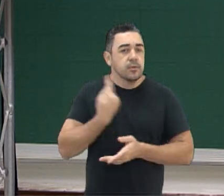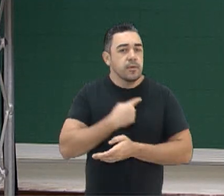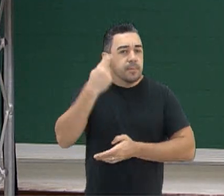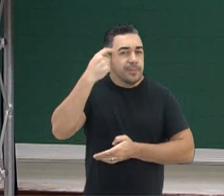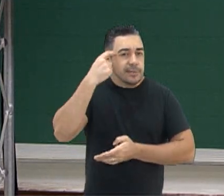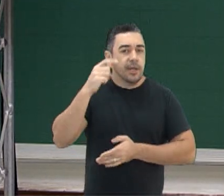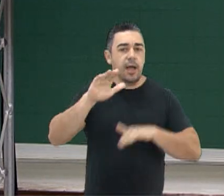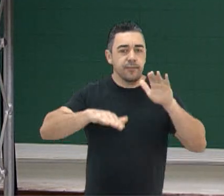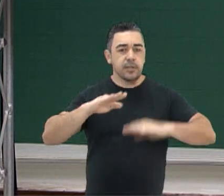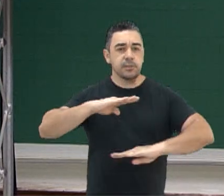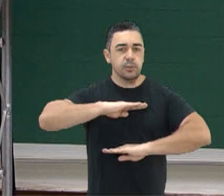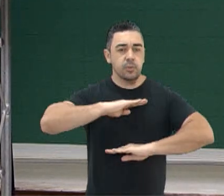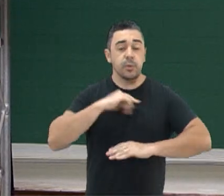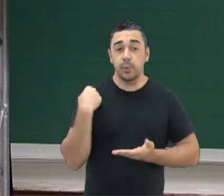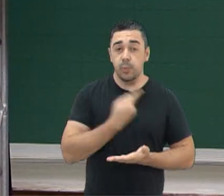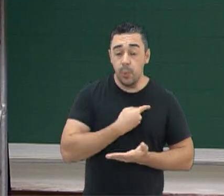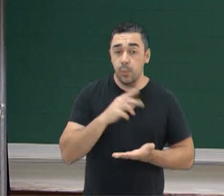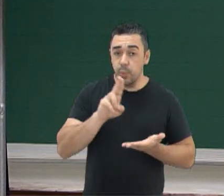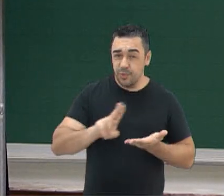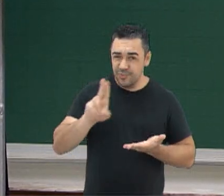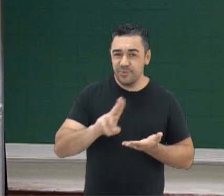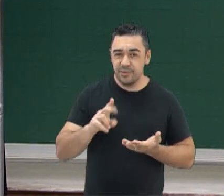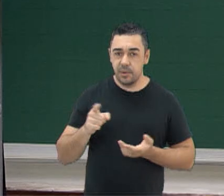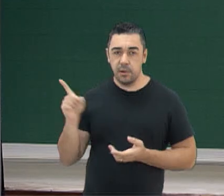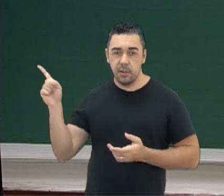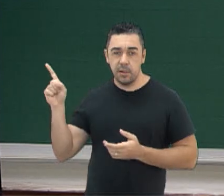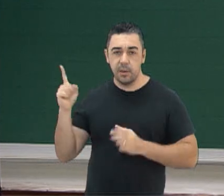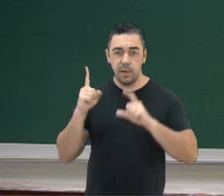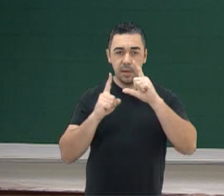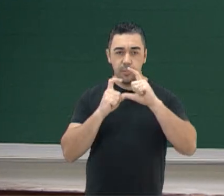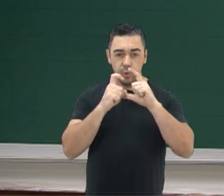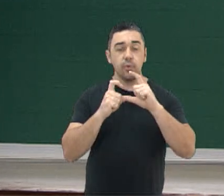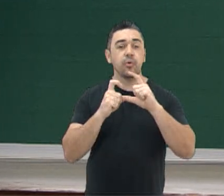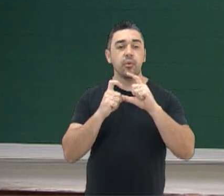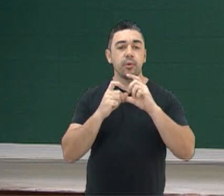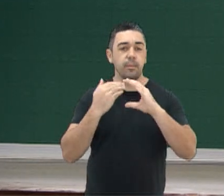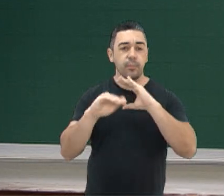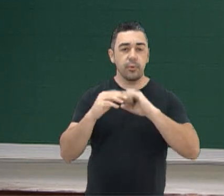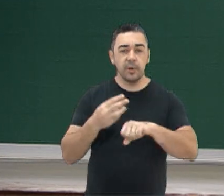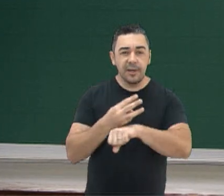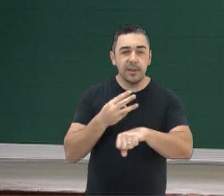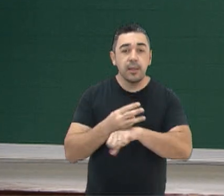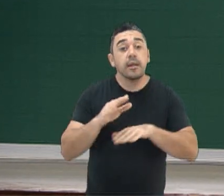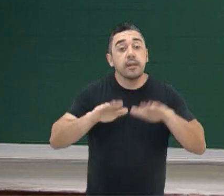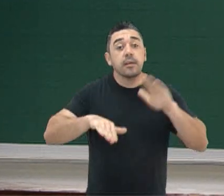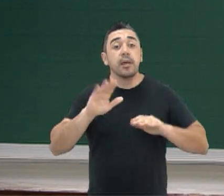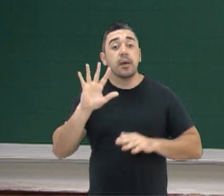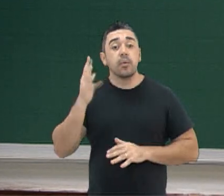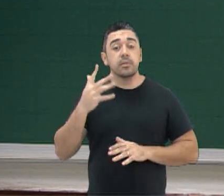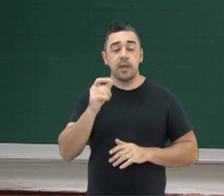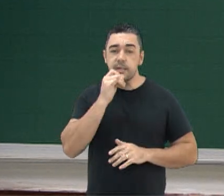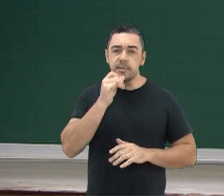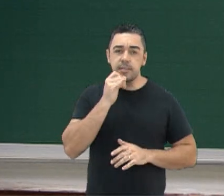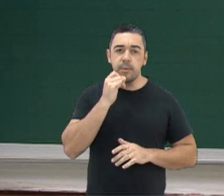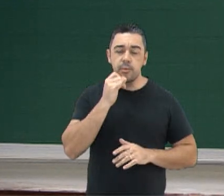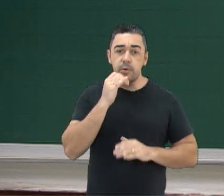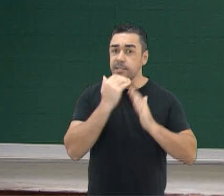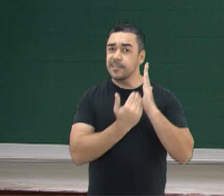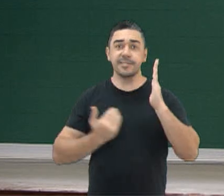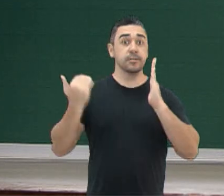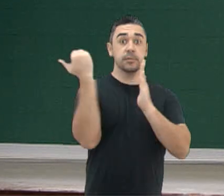nas situações que nós utilizamos esse emoji, é também uma situação exagerada, que